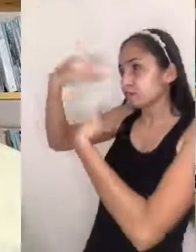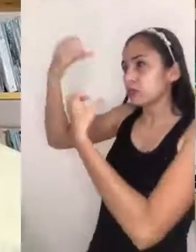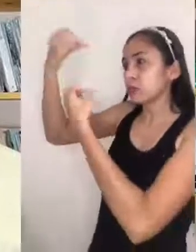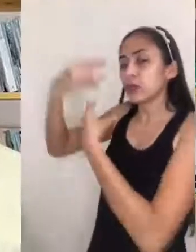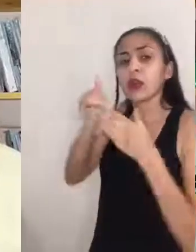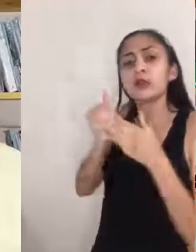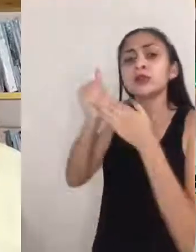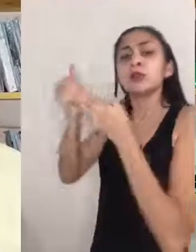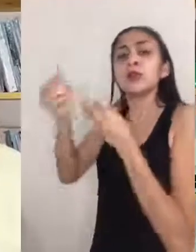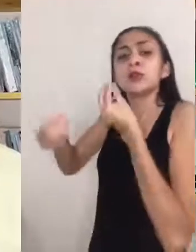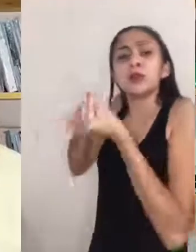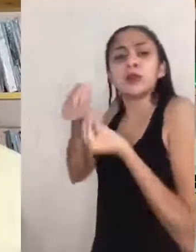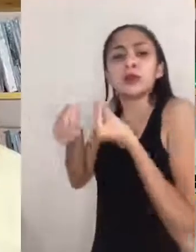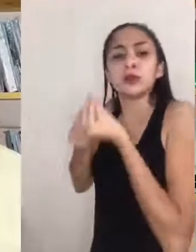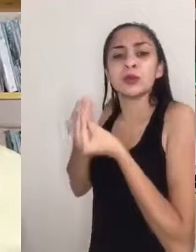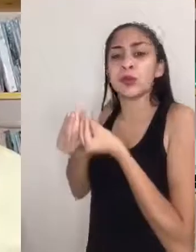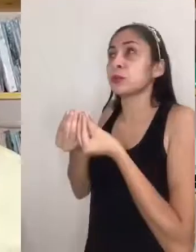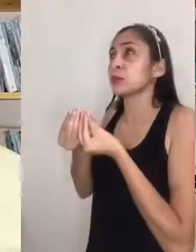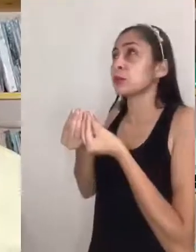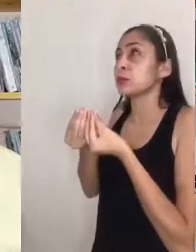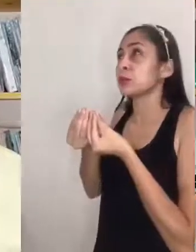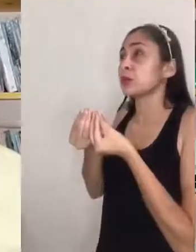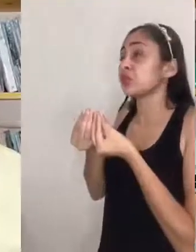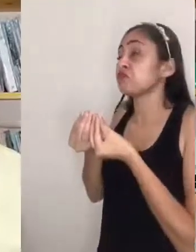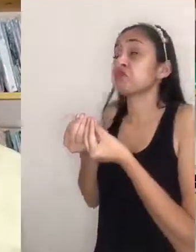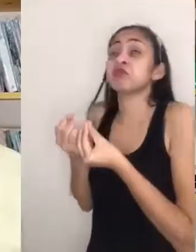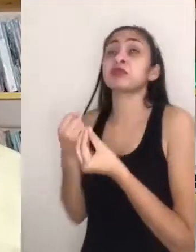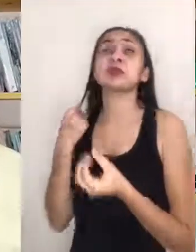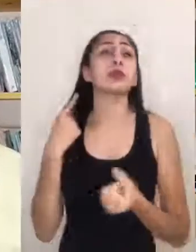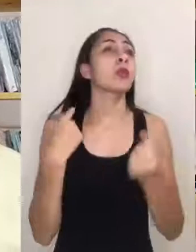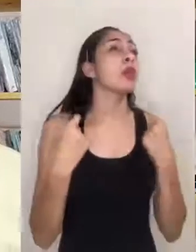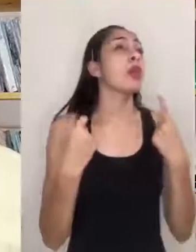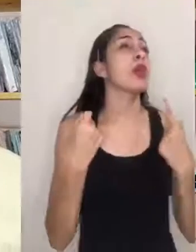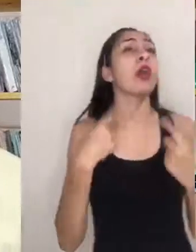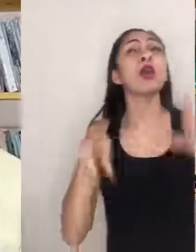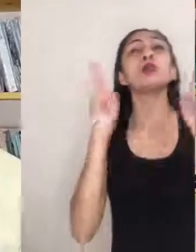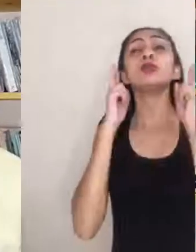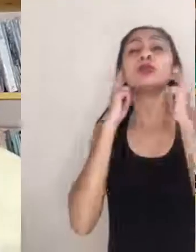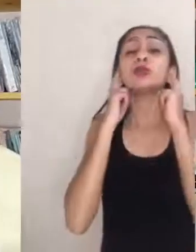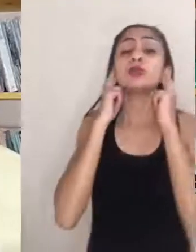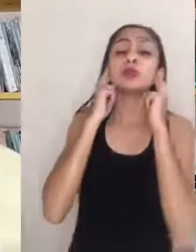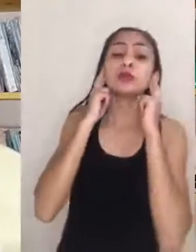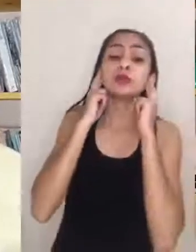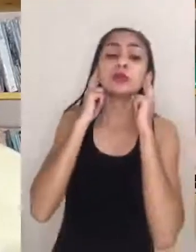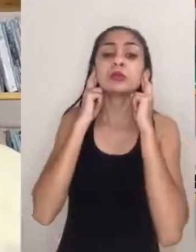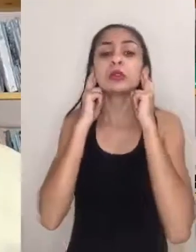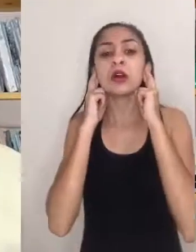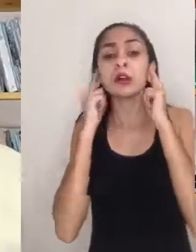viver e agir de uma determinada maneira e nós não vivemos, quanto por